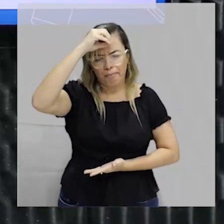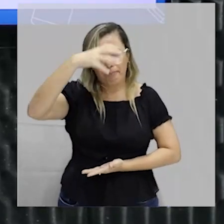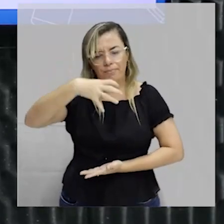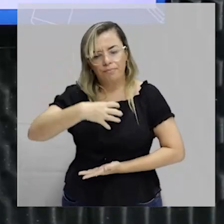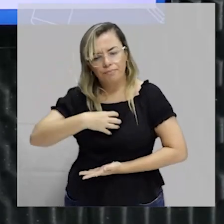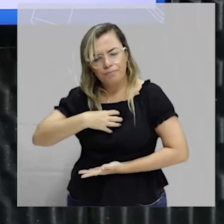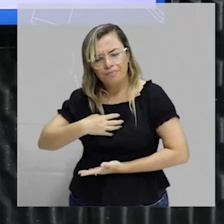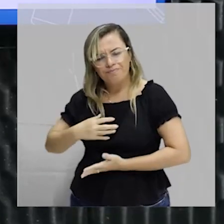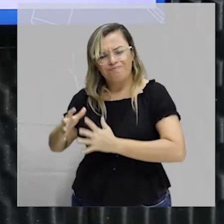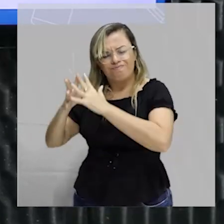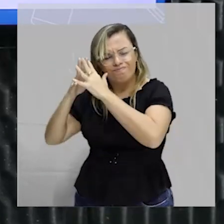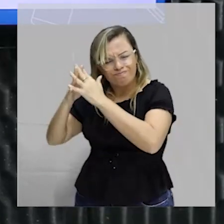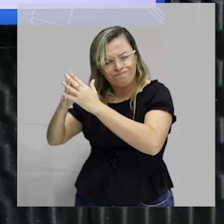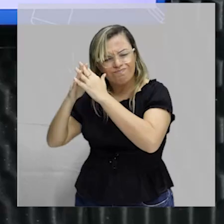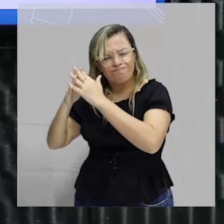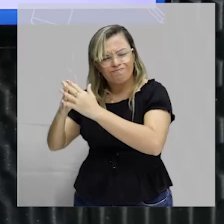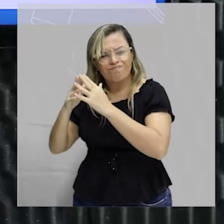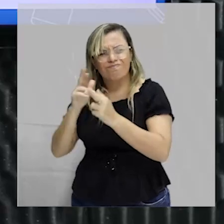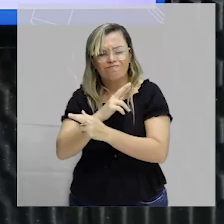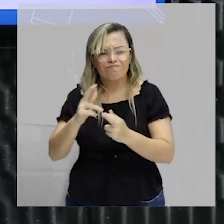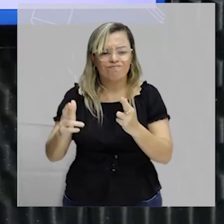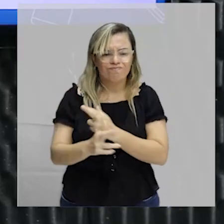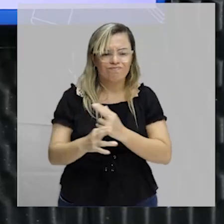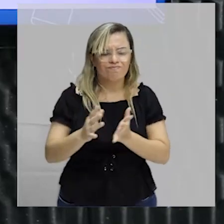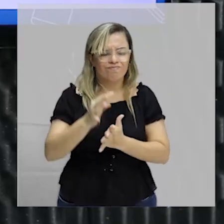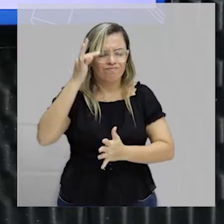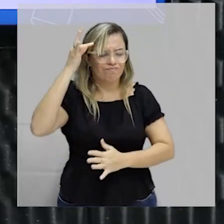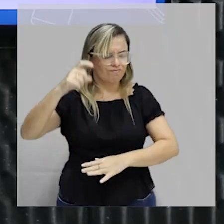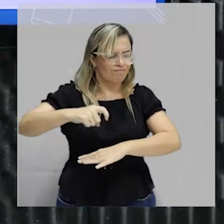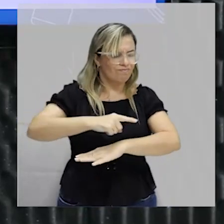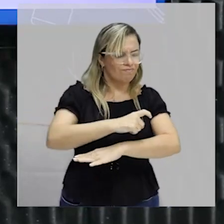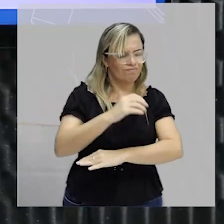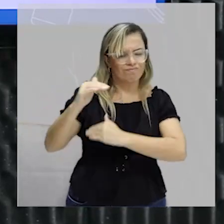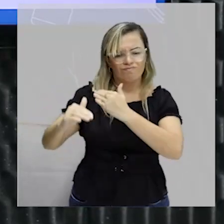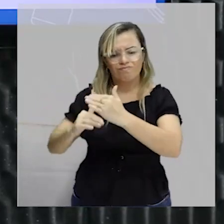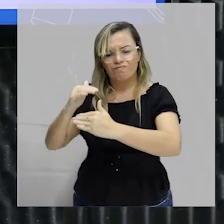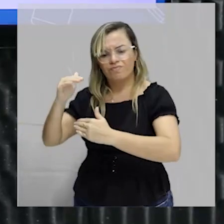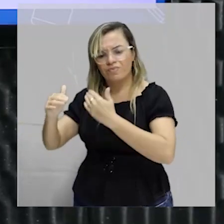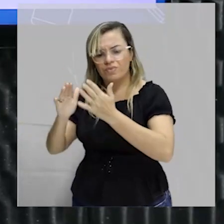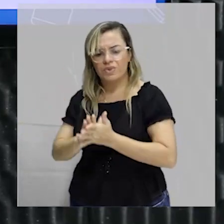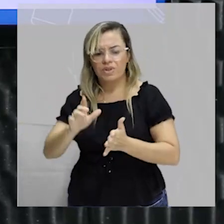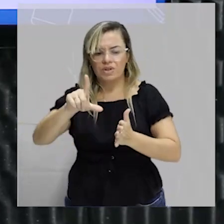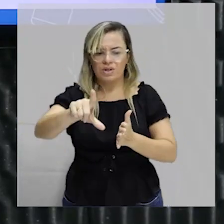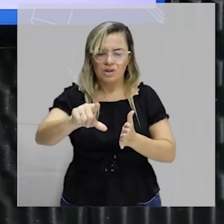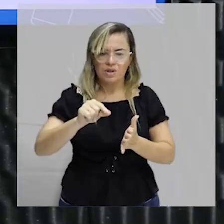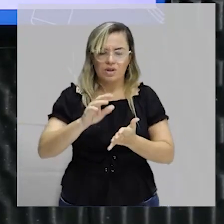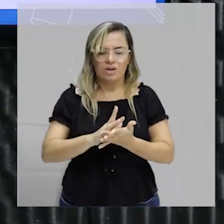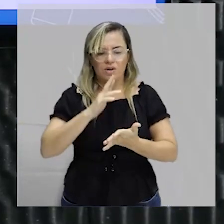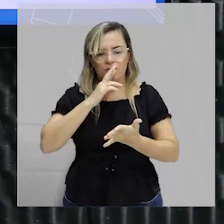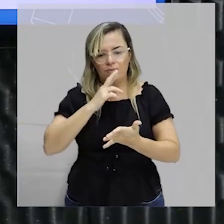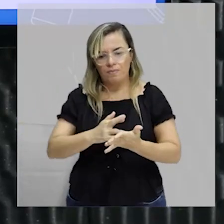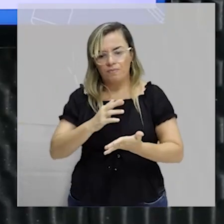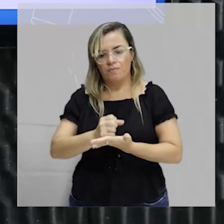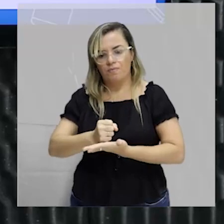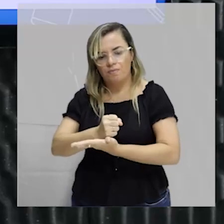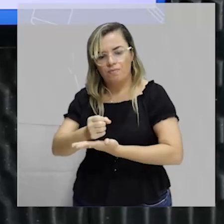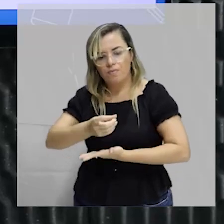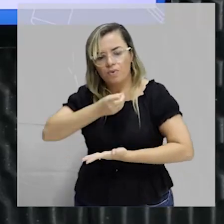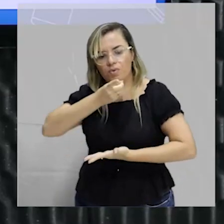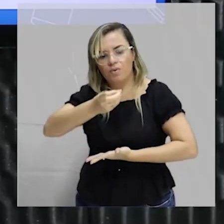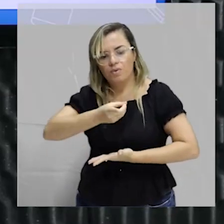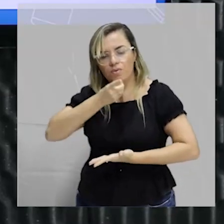em relação à teoria da evolução. Assinale a alternativa que melhor responderia, com base na teoria de